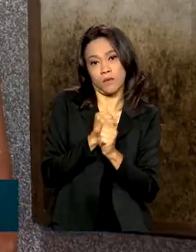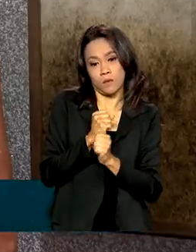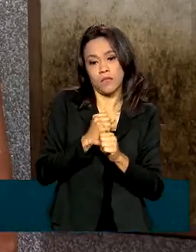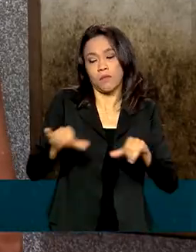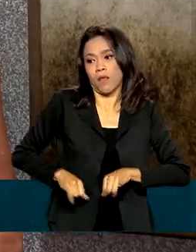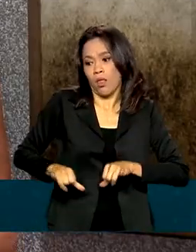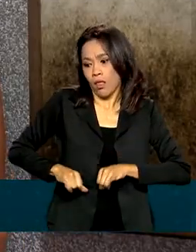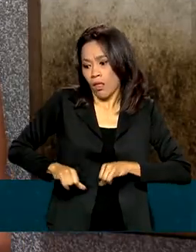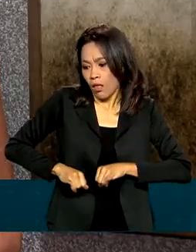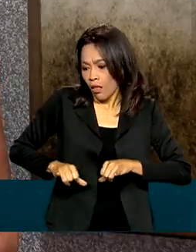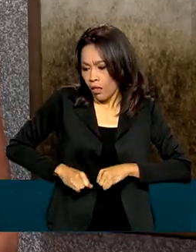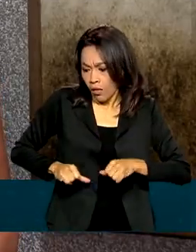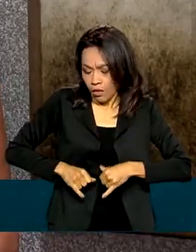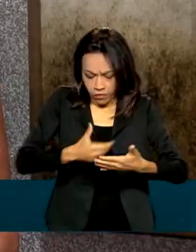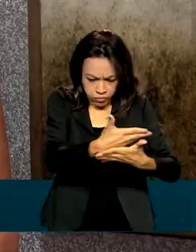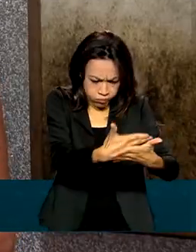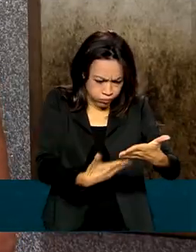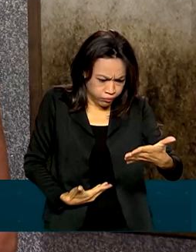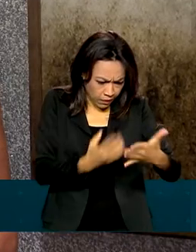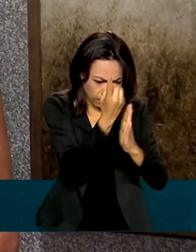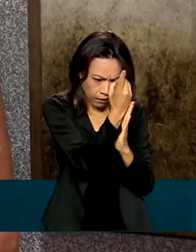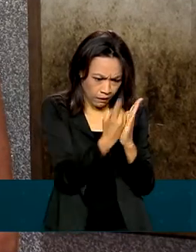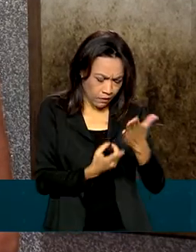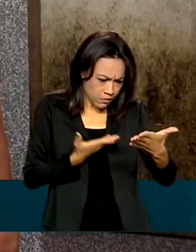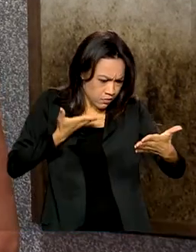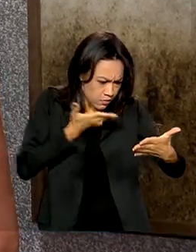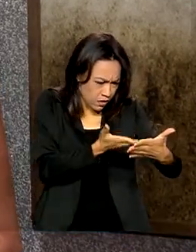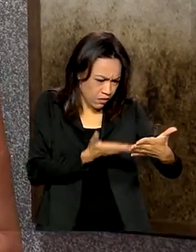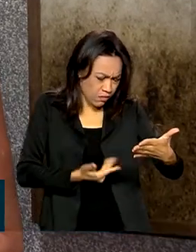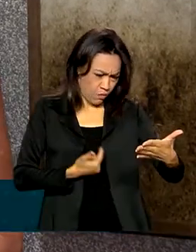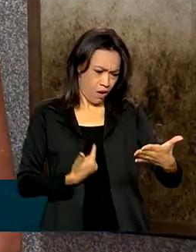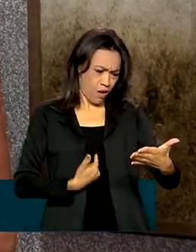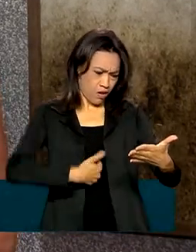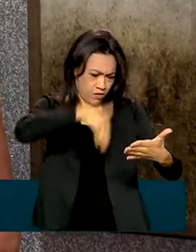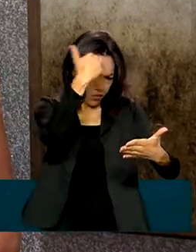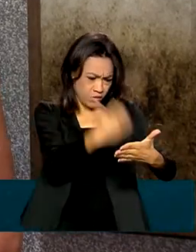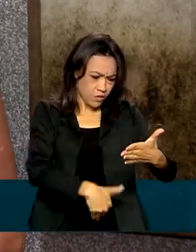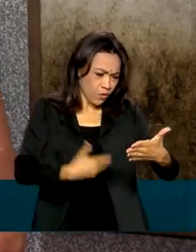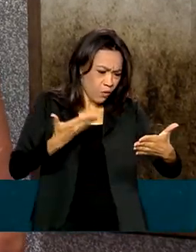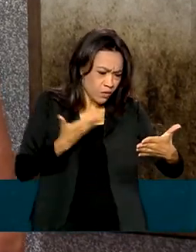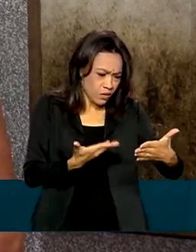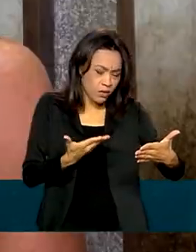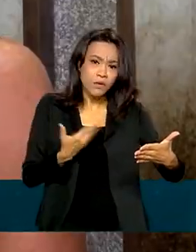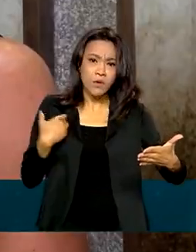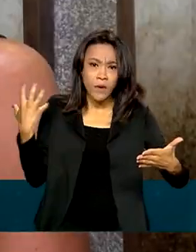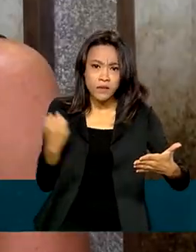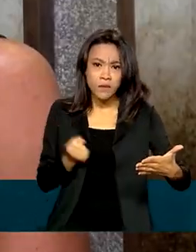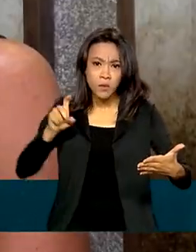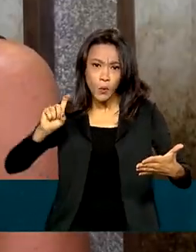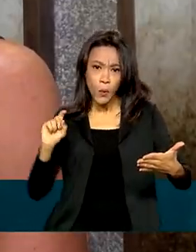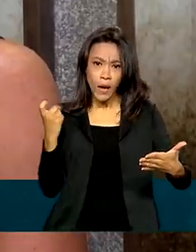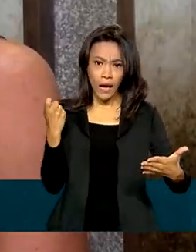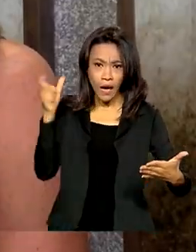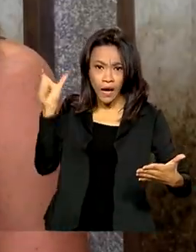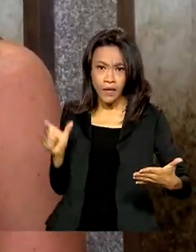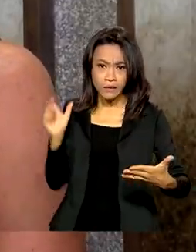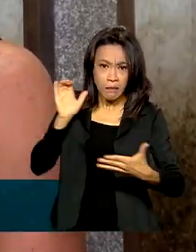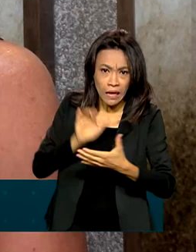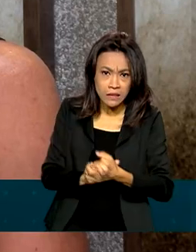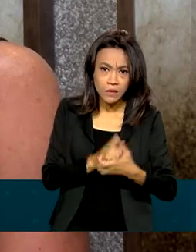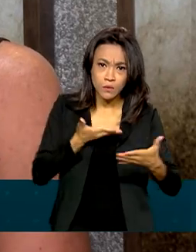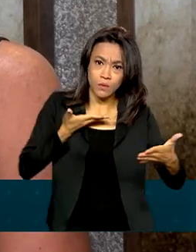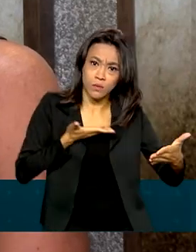a declaração de imposto de renda com desconto em cima do valor que recebe do ex-marido. É uma parte que poderia